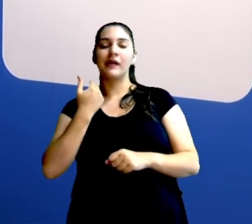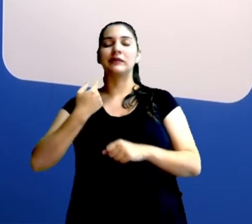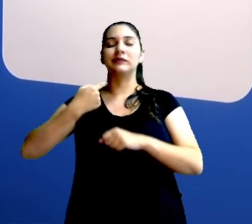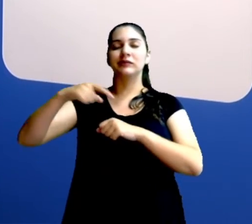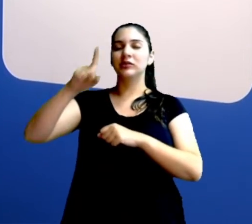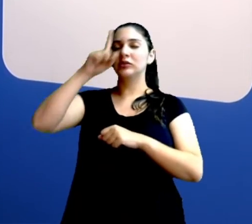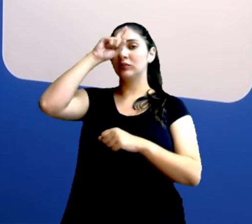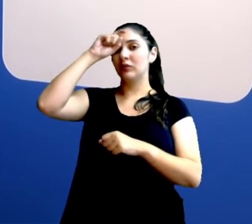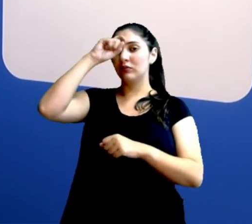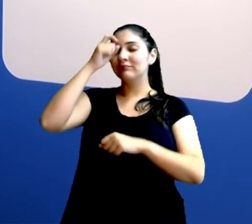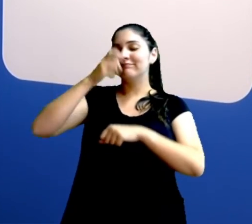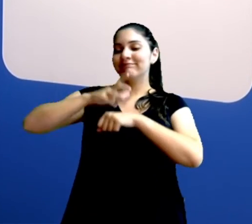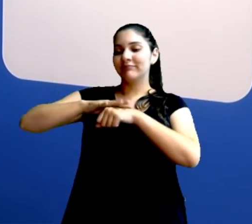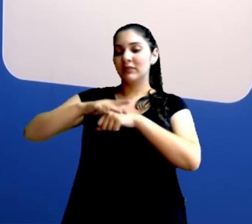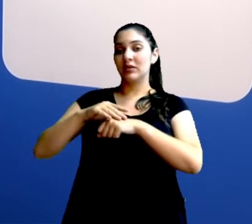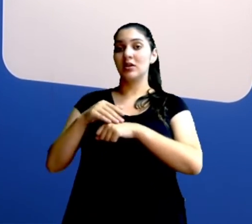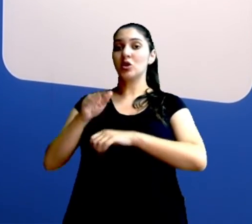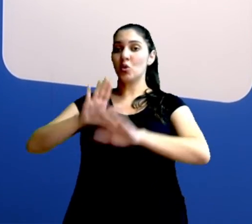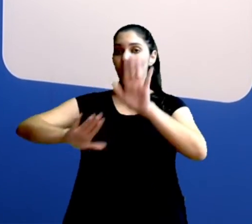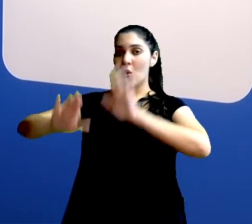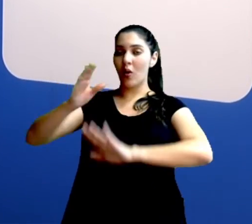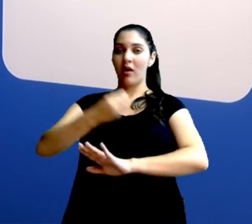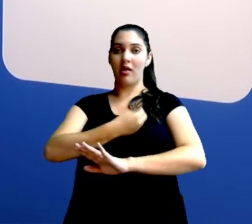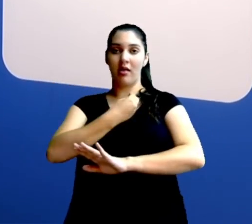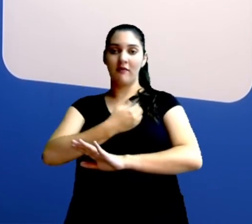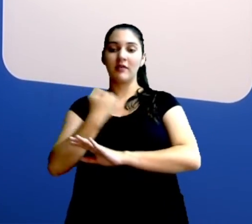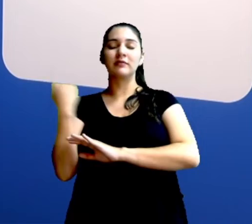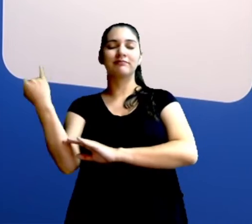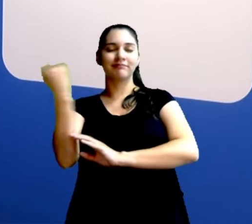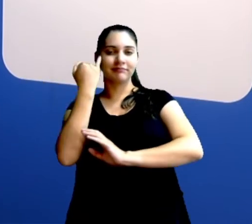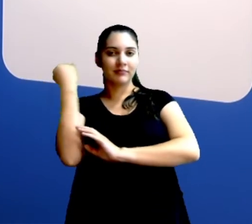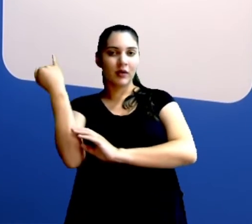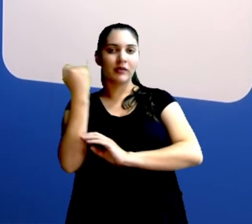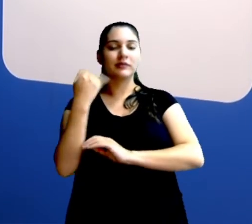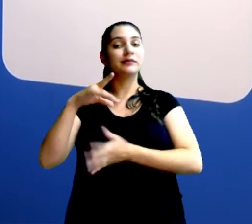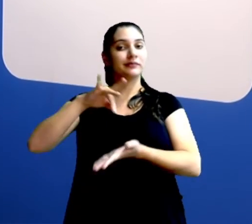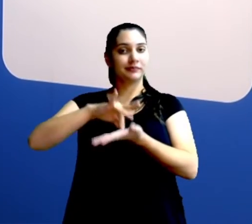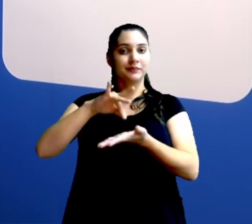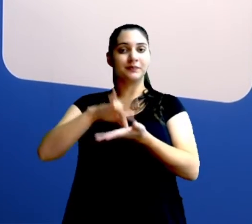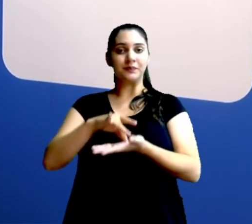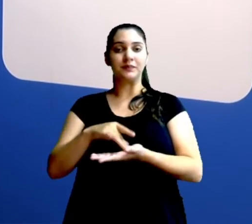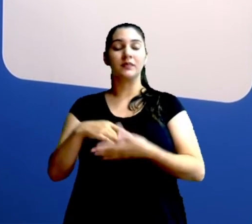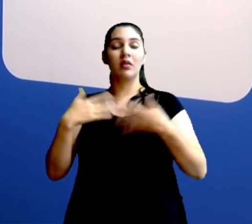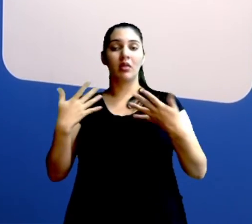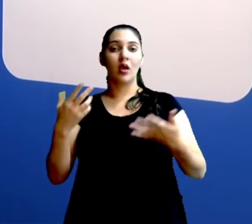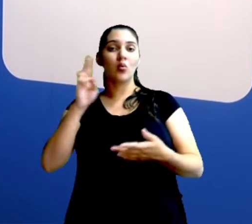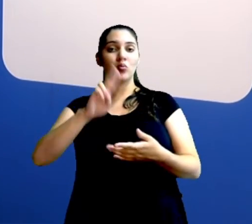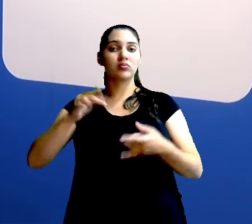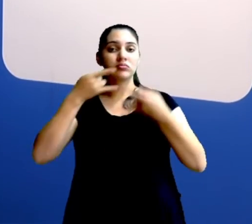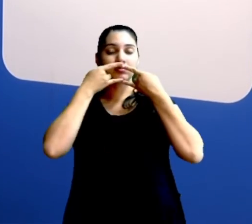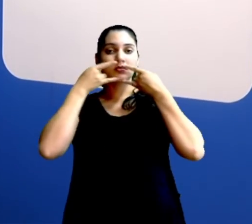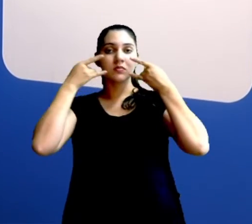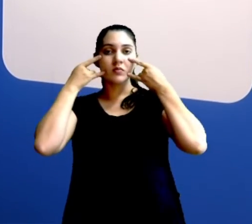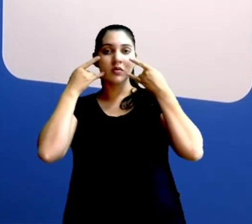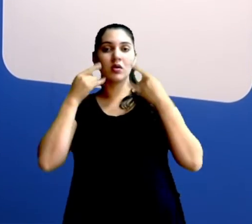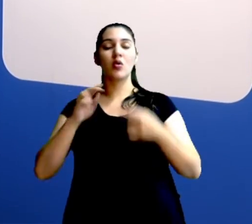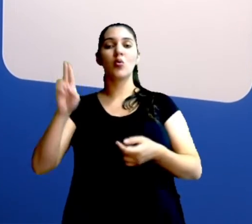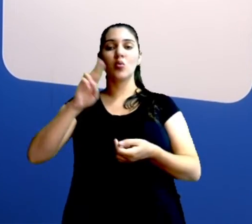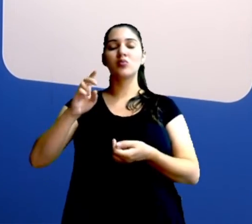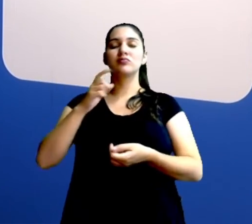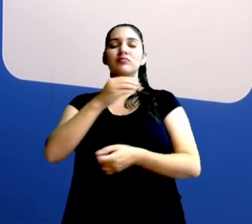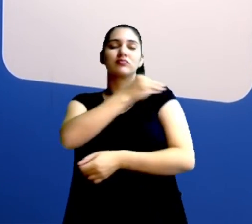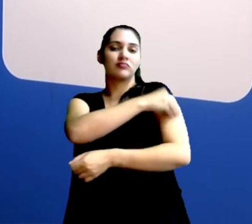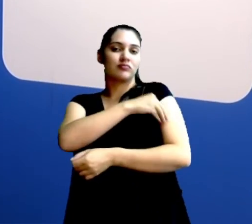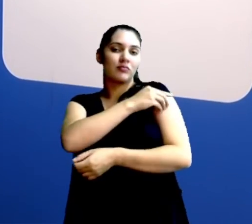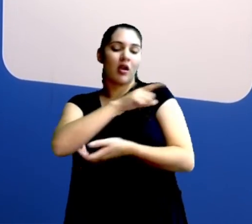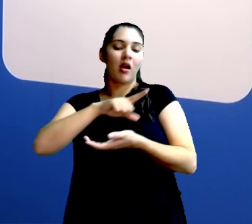gente ficando doente, então se cuidem. A vida de vocês é muito importante, de verdade. Então usem máscara, usem